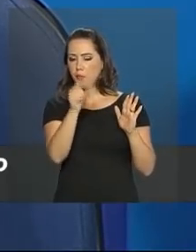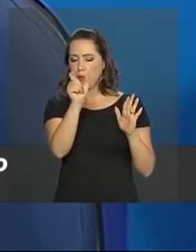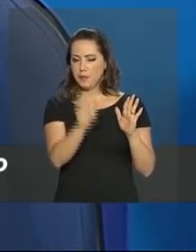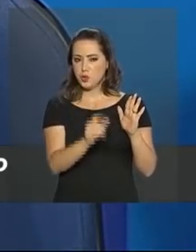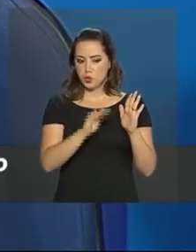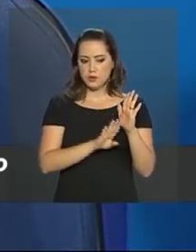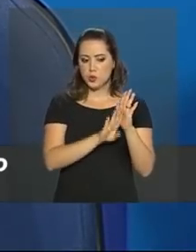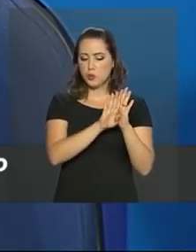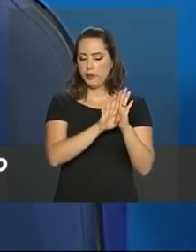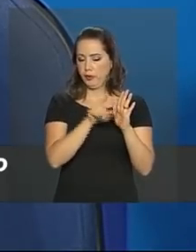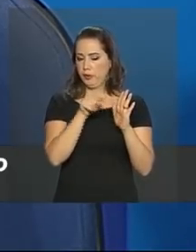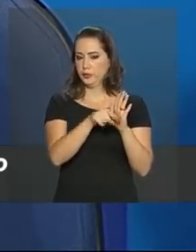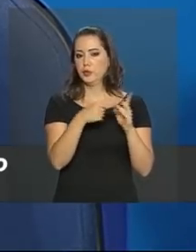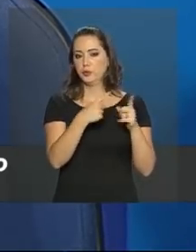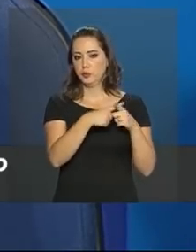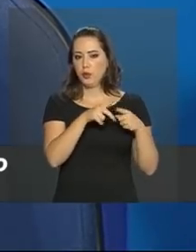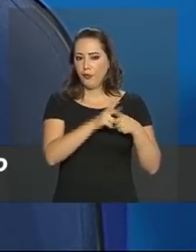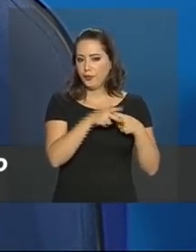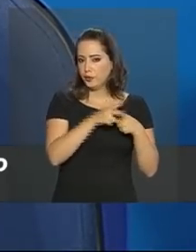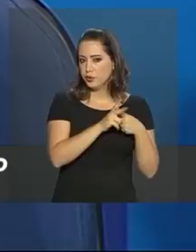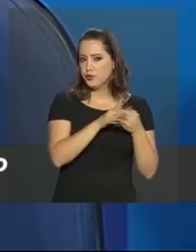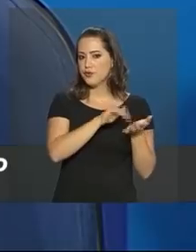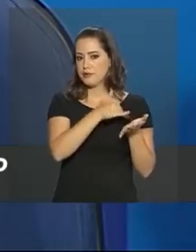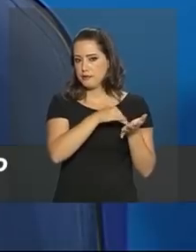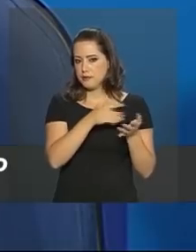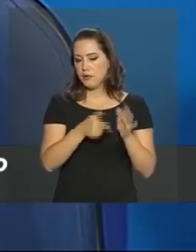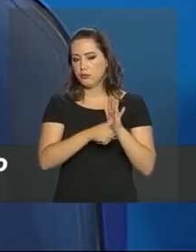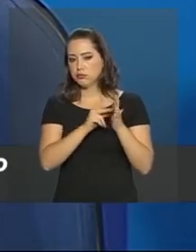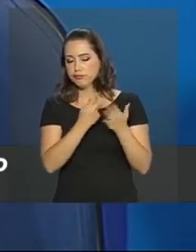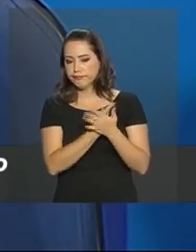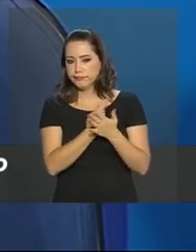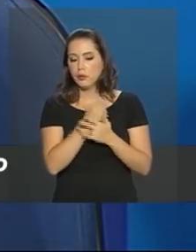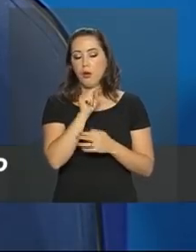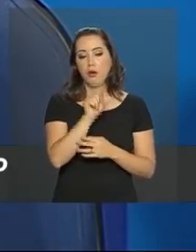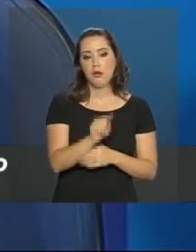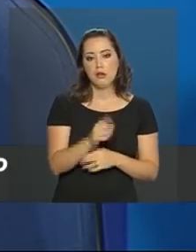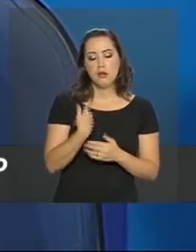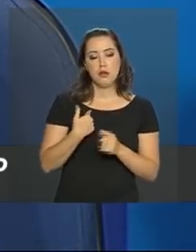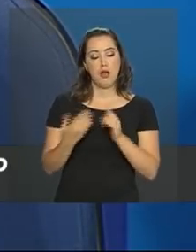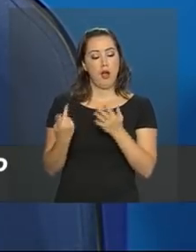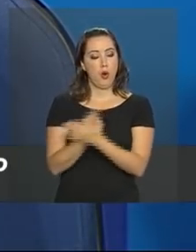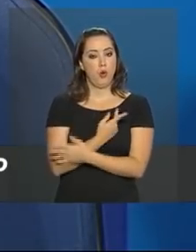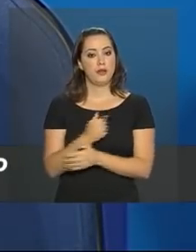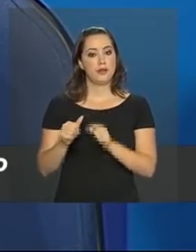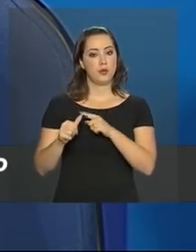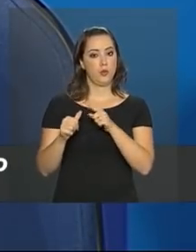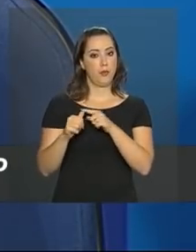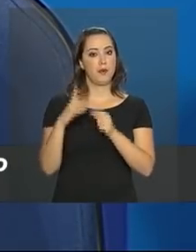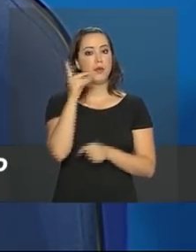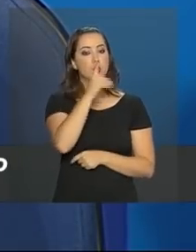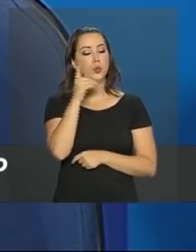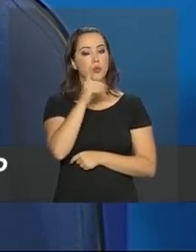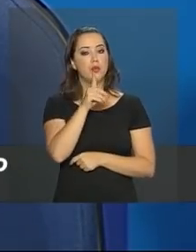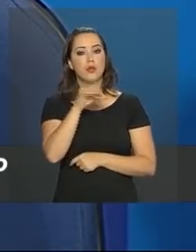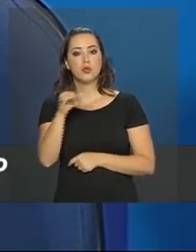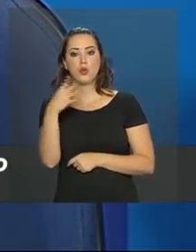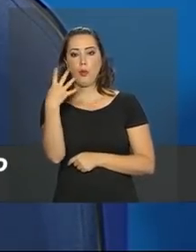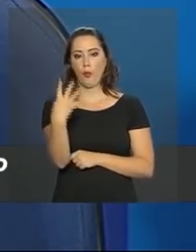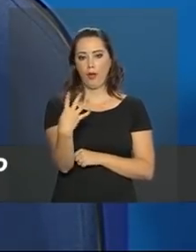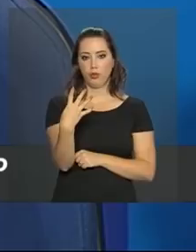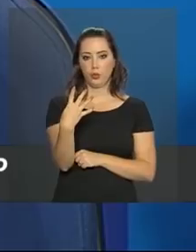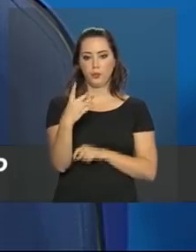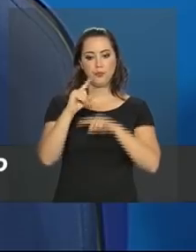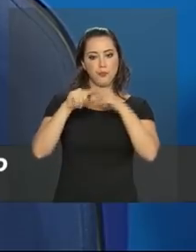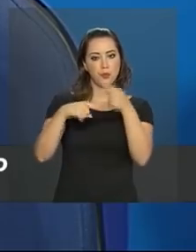revendo aí os nossos cronogramas não é a aplicação acontecerá no primeiro domingo portanto no dia 4 à segunda no dia